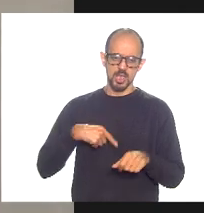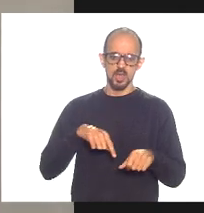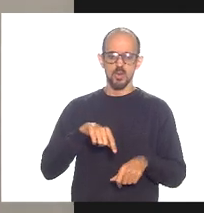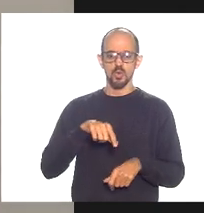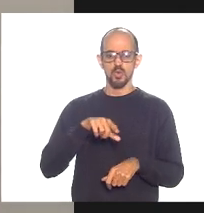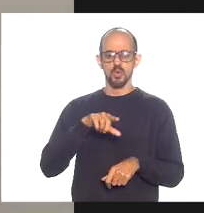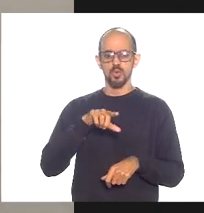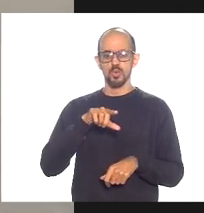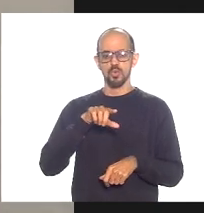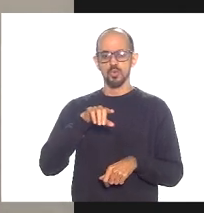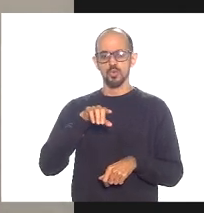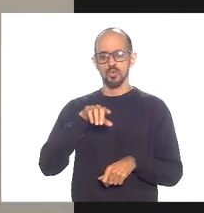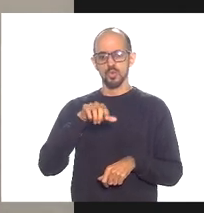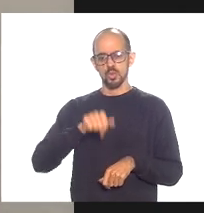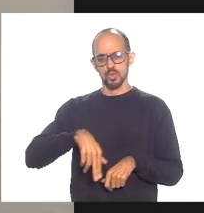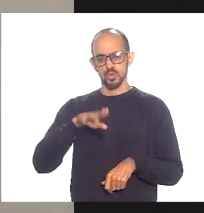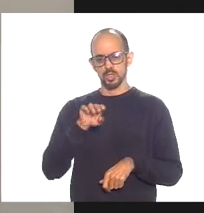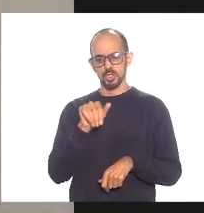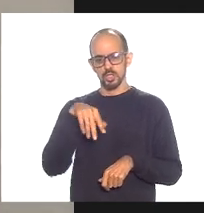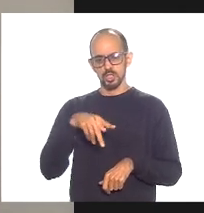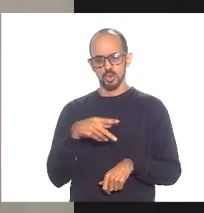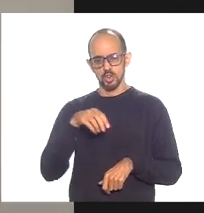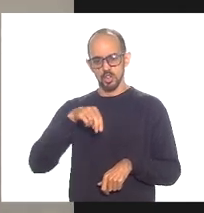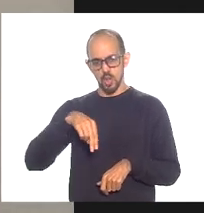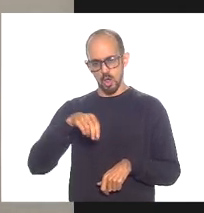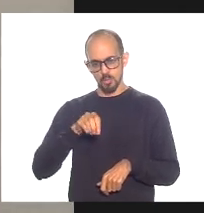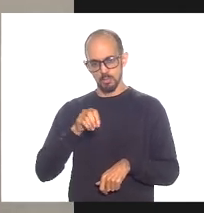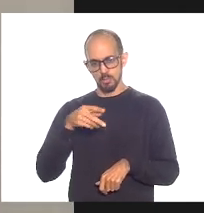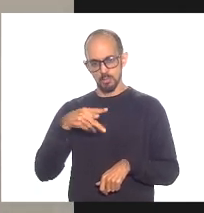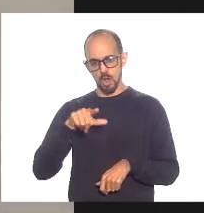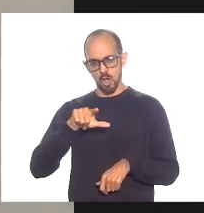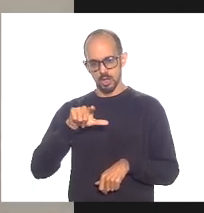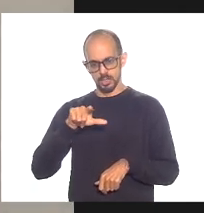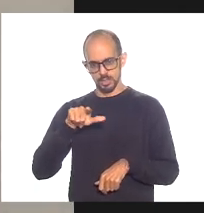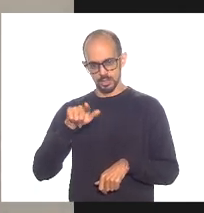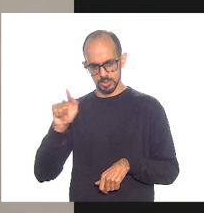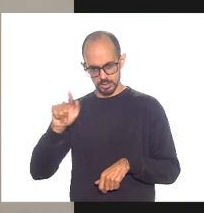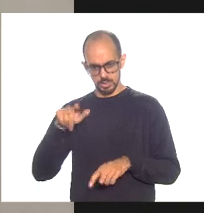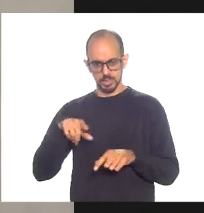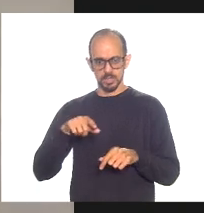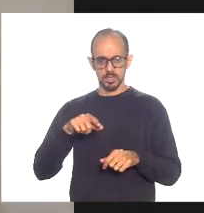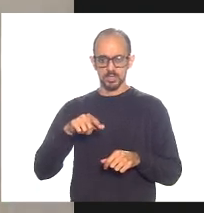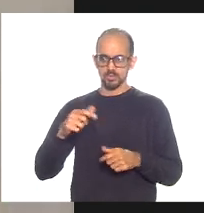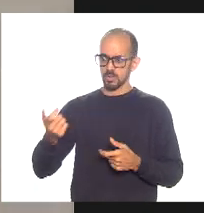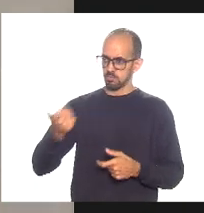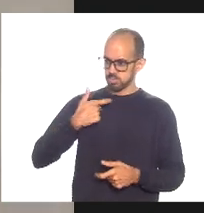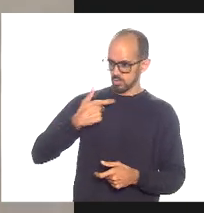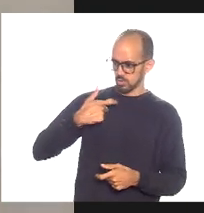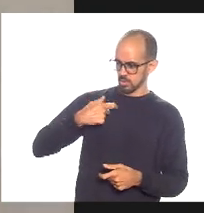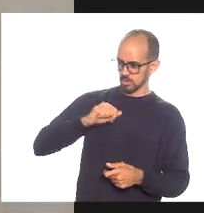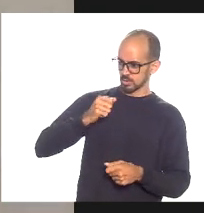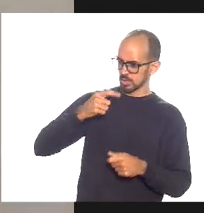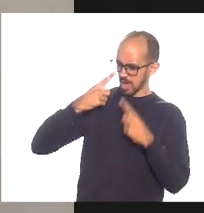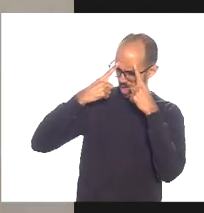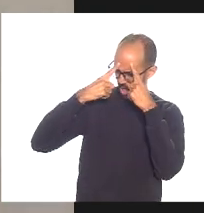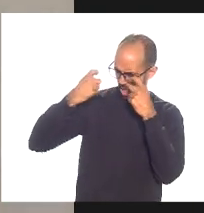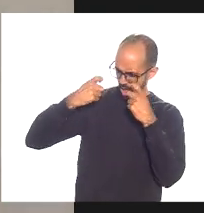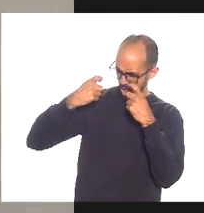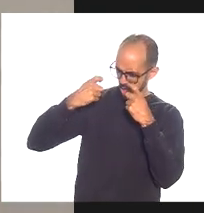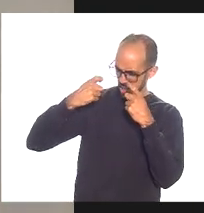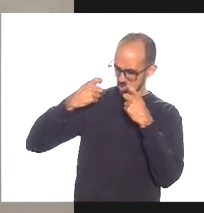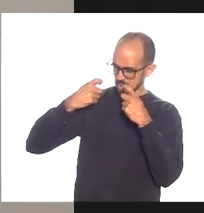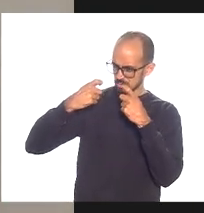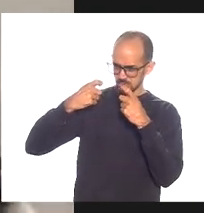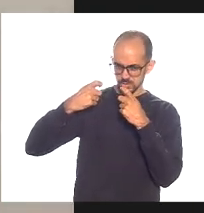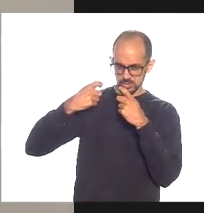Knoploch, fomos taxados de agressivos, de truculentos, mas